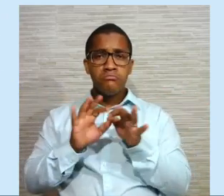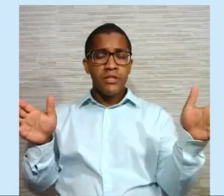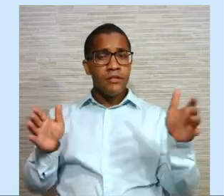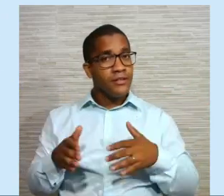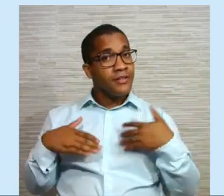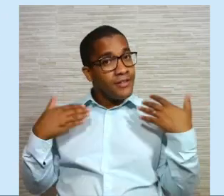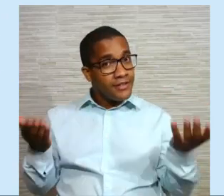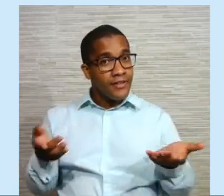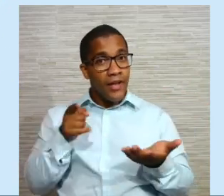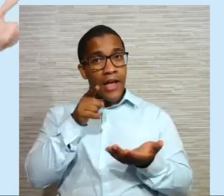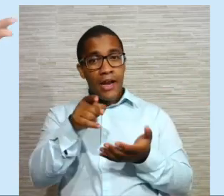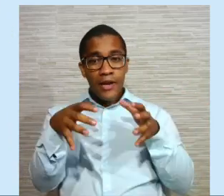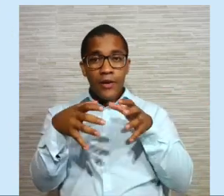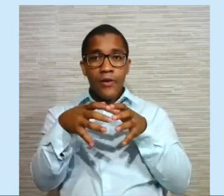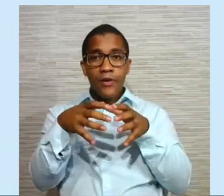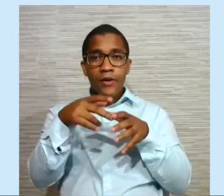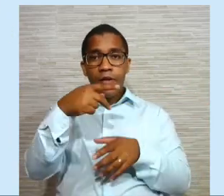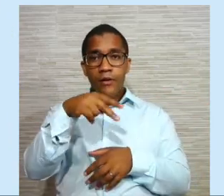Então assim,